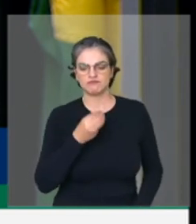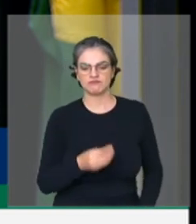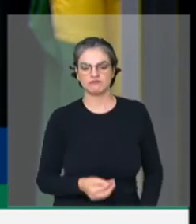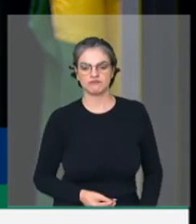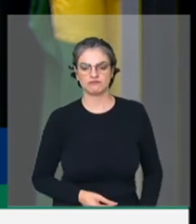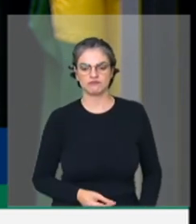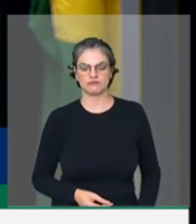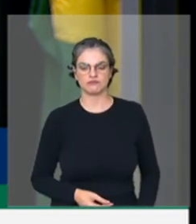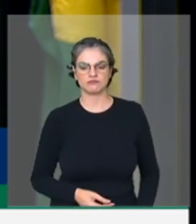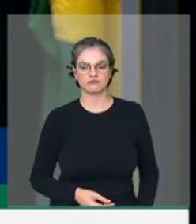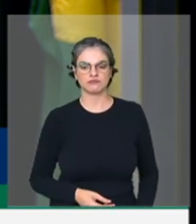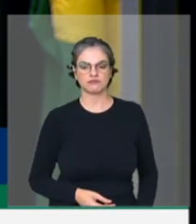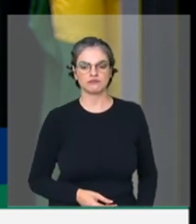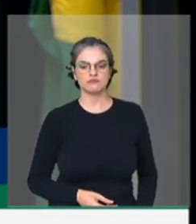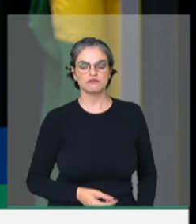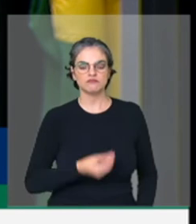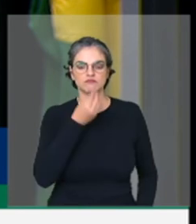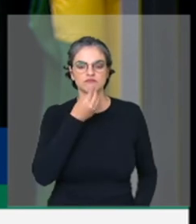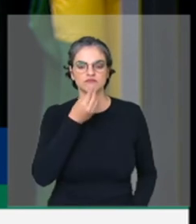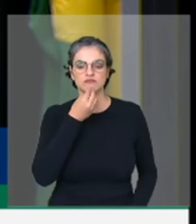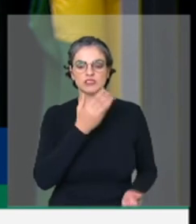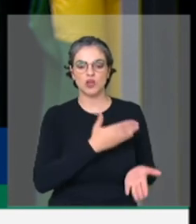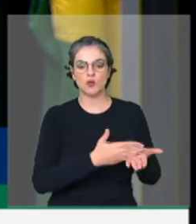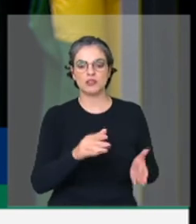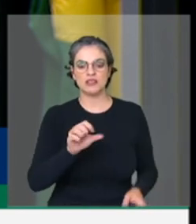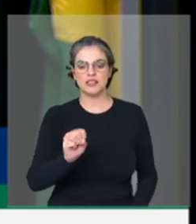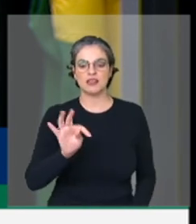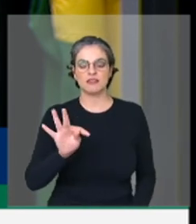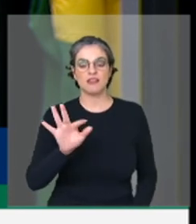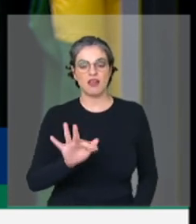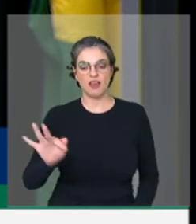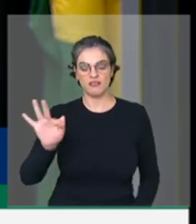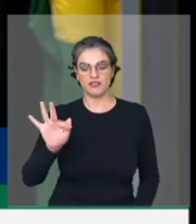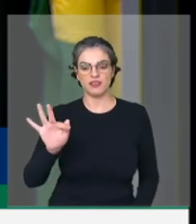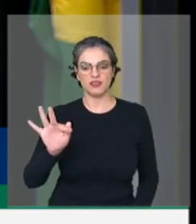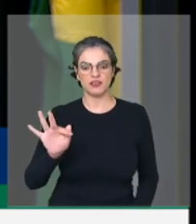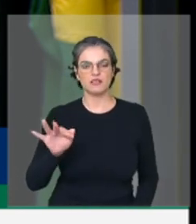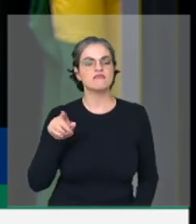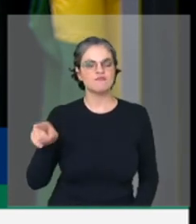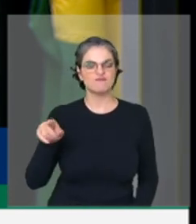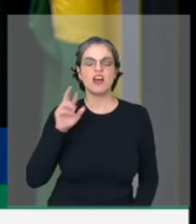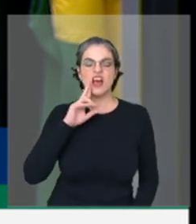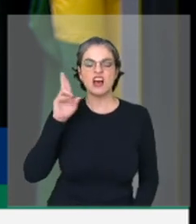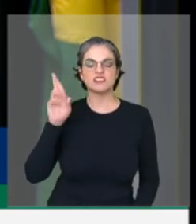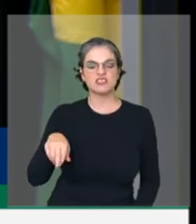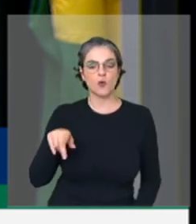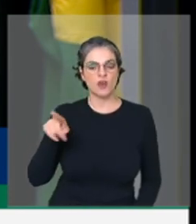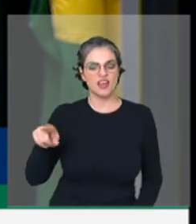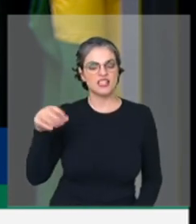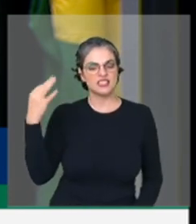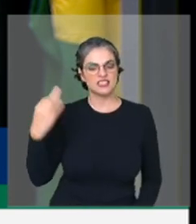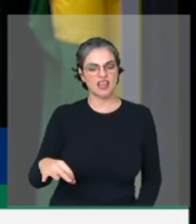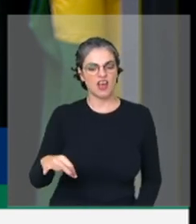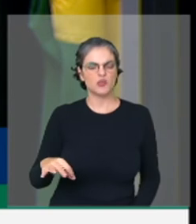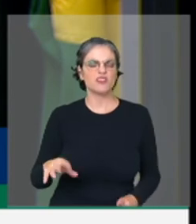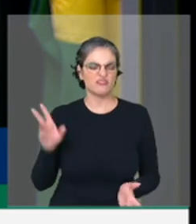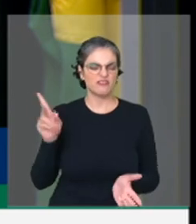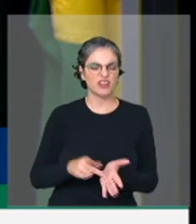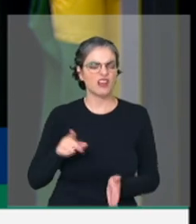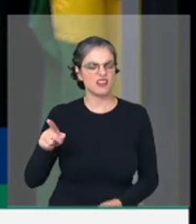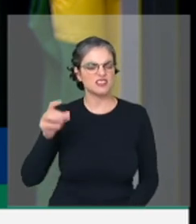trás, começando pelo STF. Ele estava certo, ele está certo,